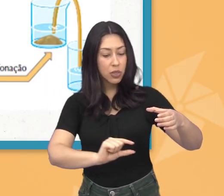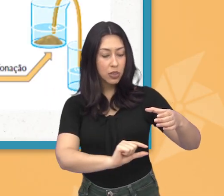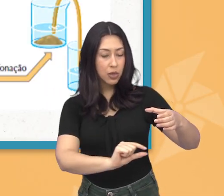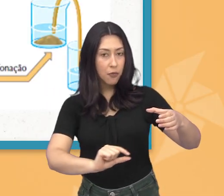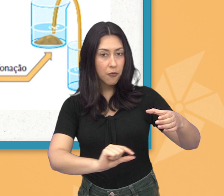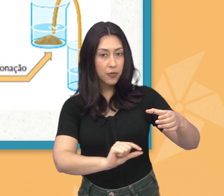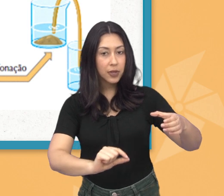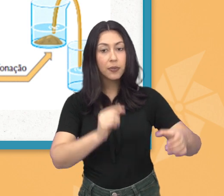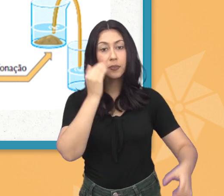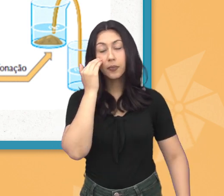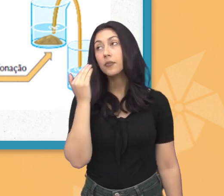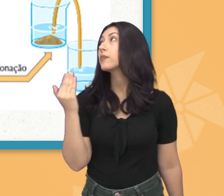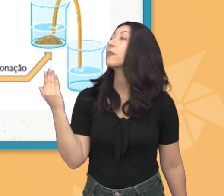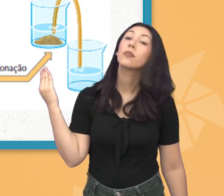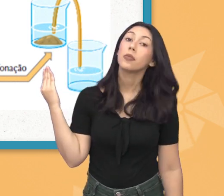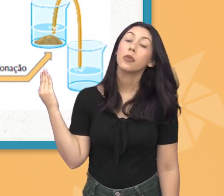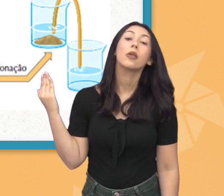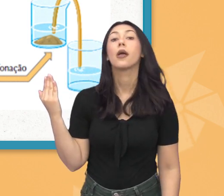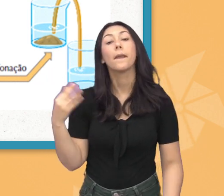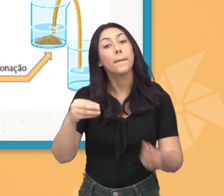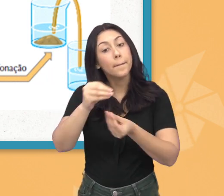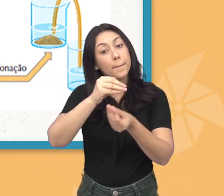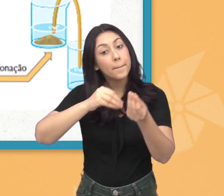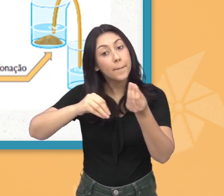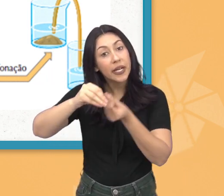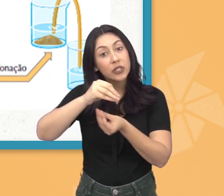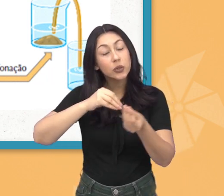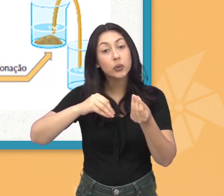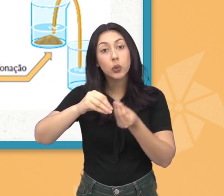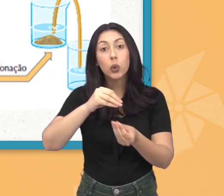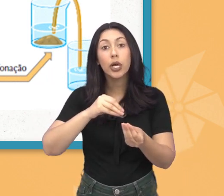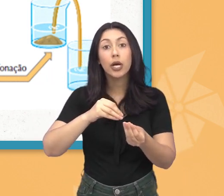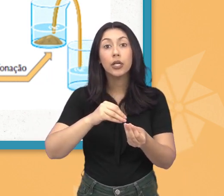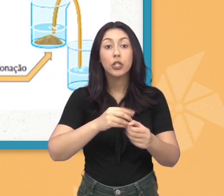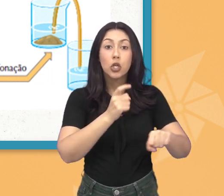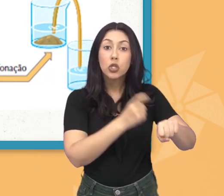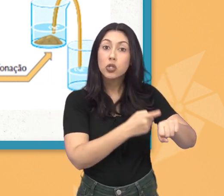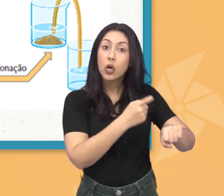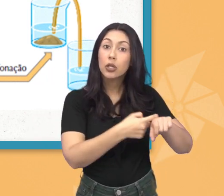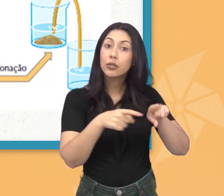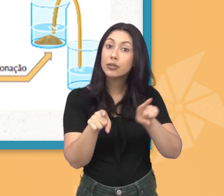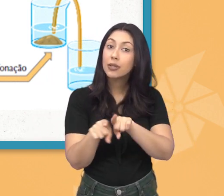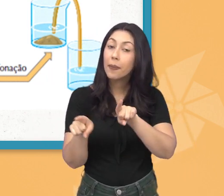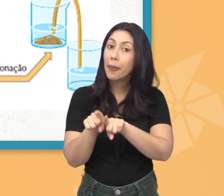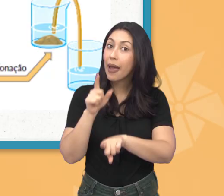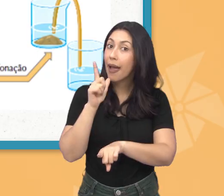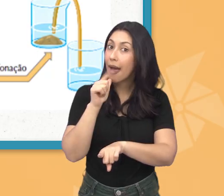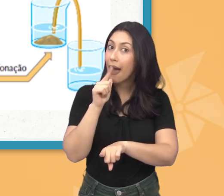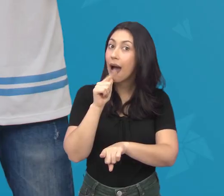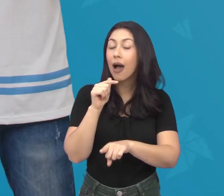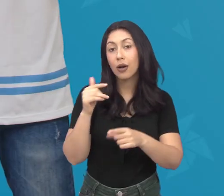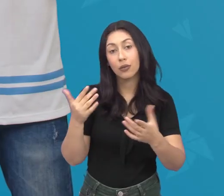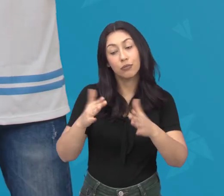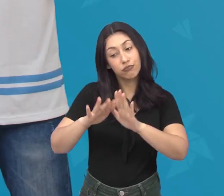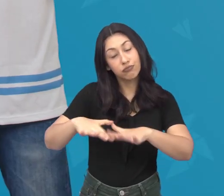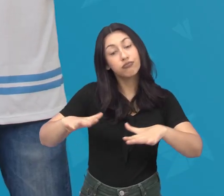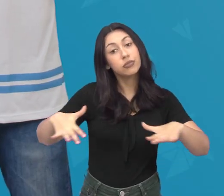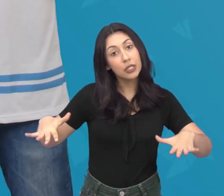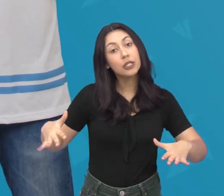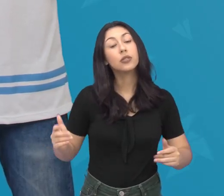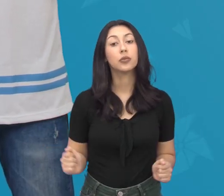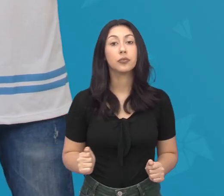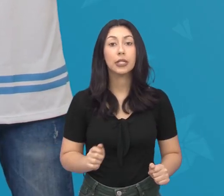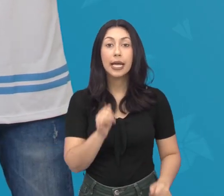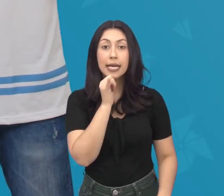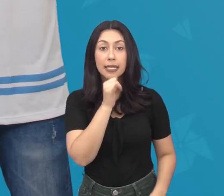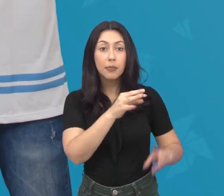a separação de misturas heterogêneas entre sólido e líquido, né? Como areia e álcool ou areia e água, por exemplo, né? Que a gente faz o que ali?